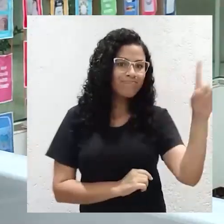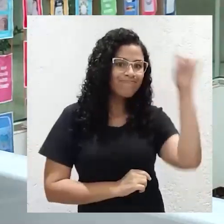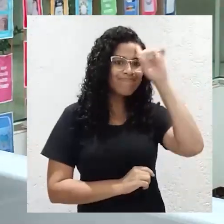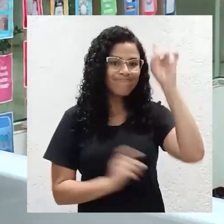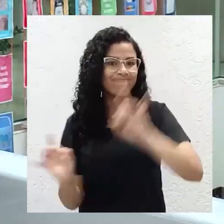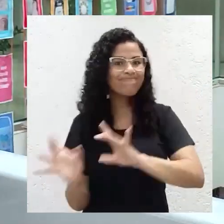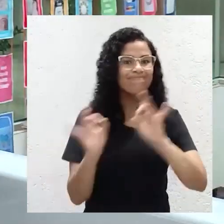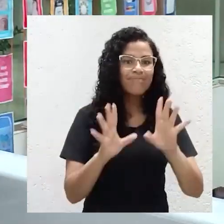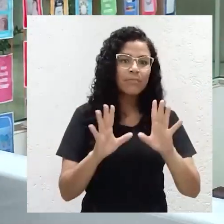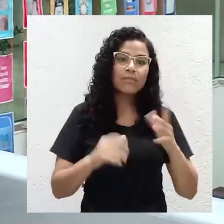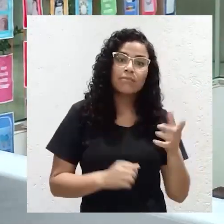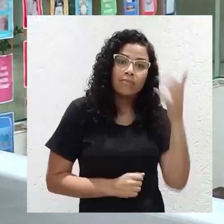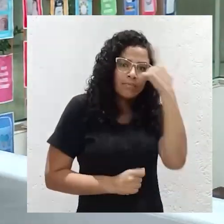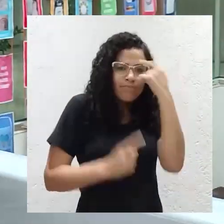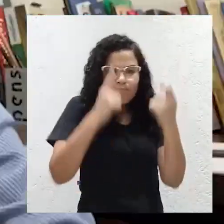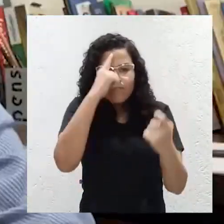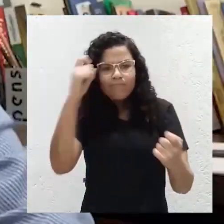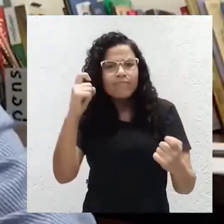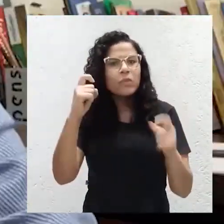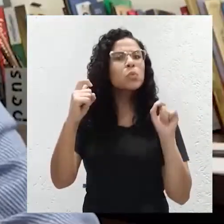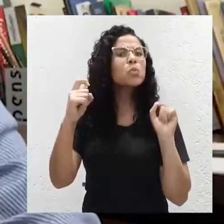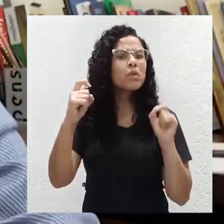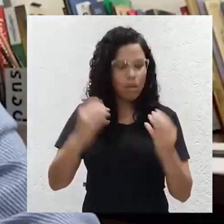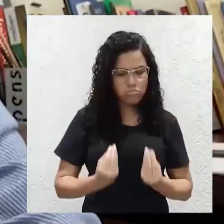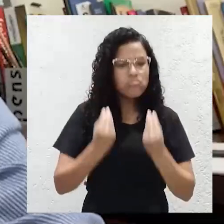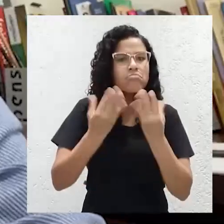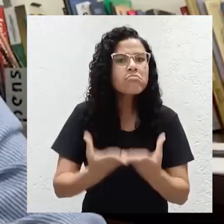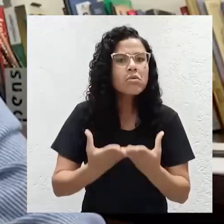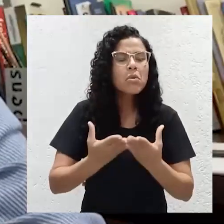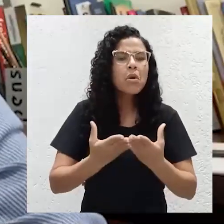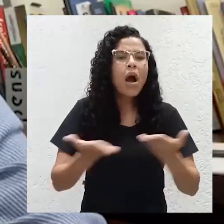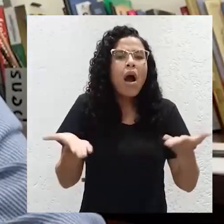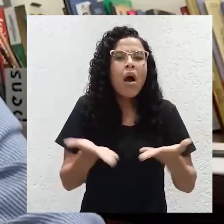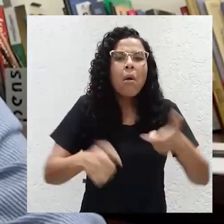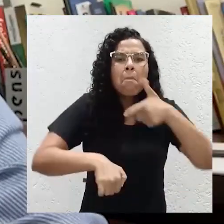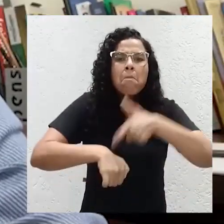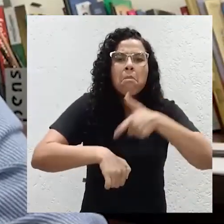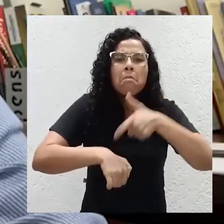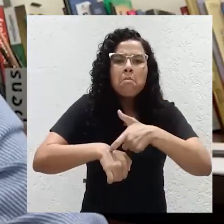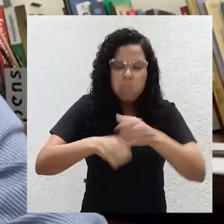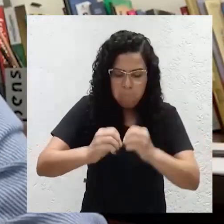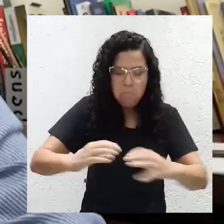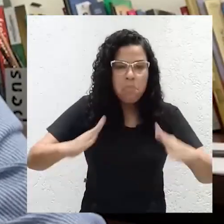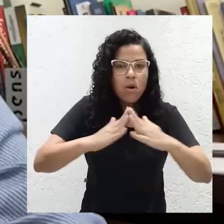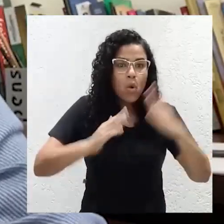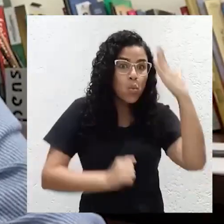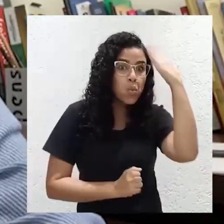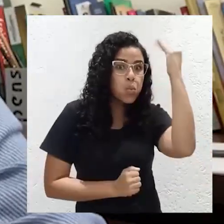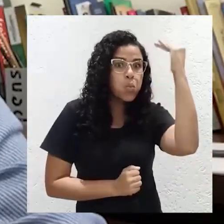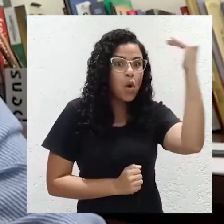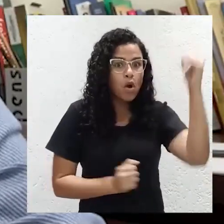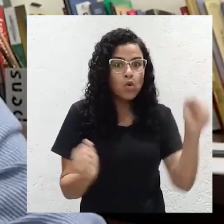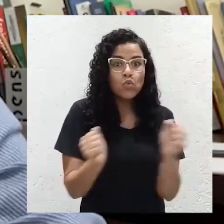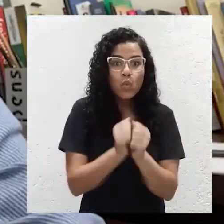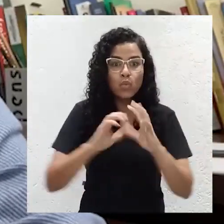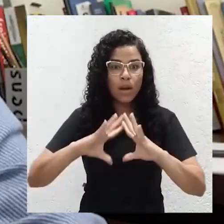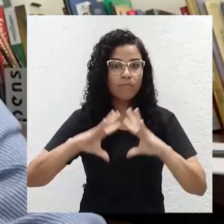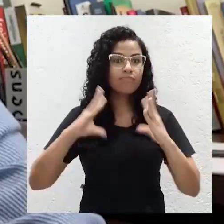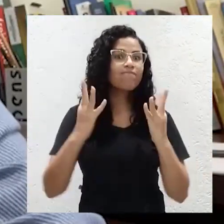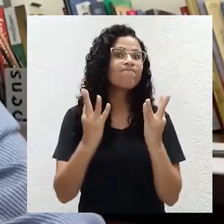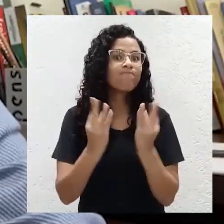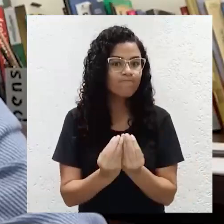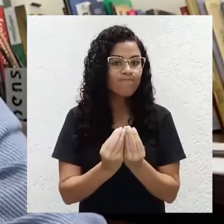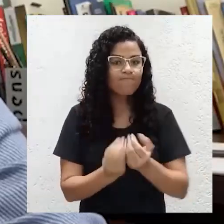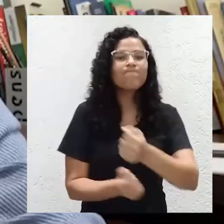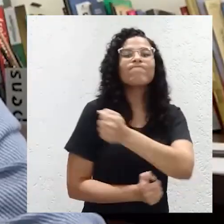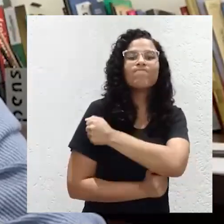que o programa aconteça diariamente. Com criatividade e ousadia, colocamos no ar um programa que logo se tornou um grande